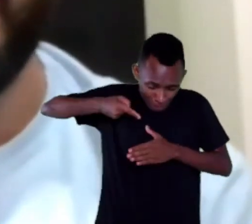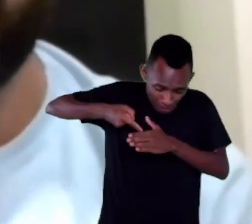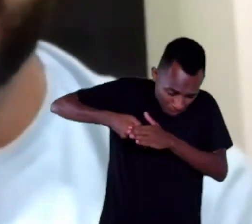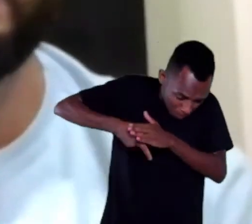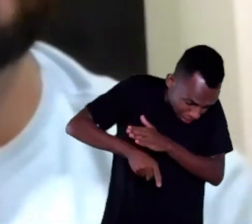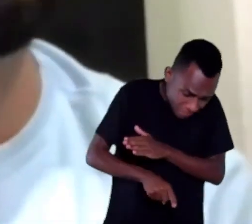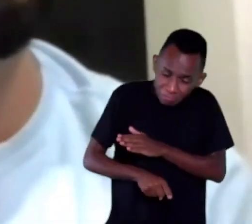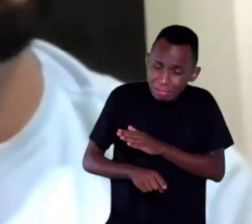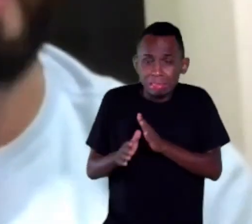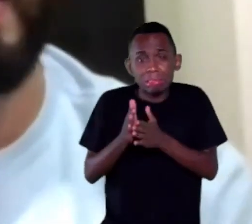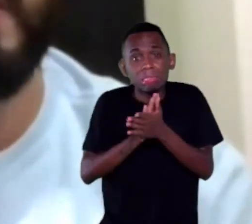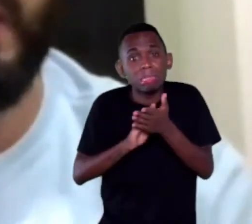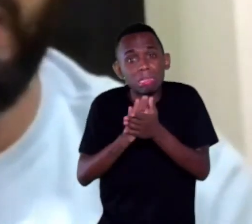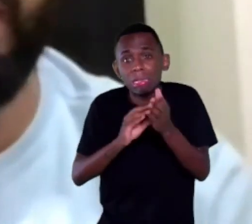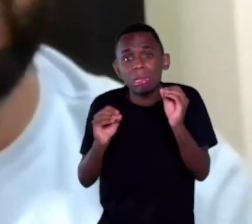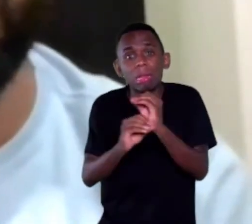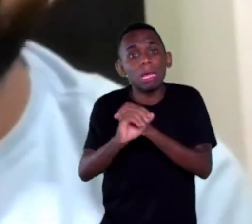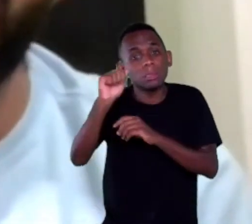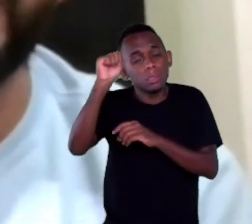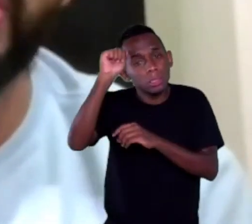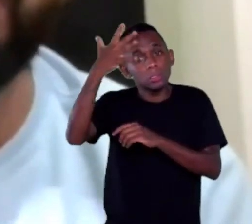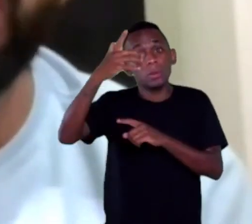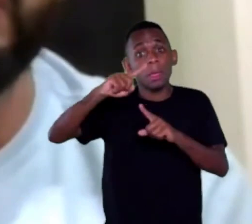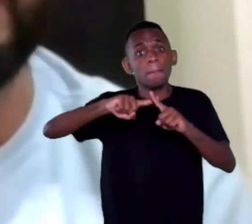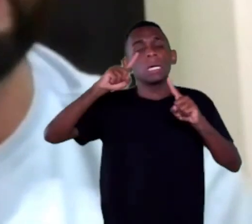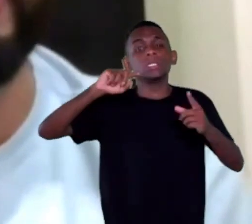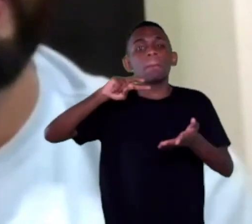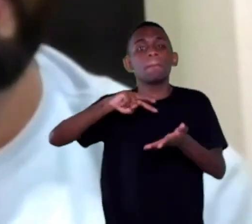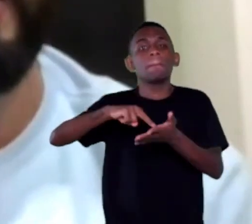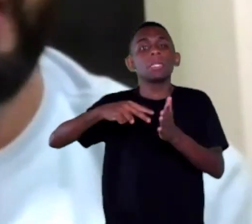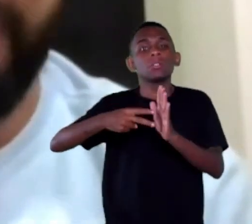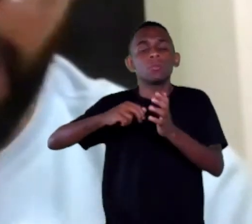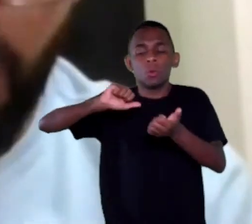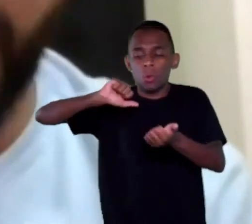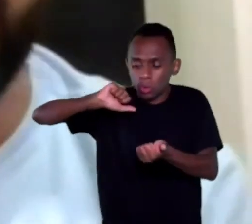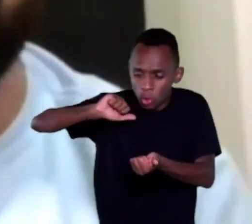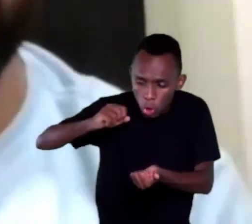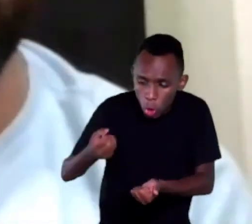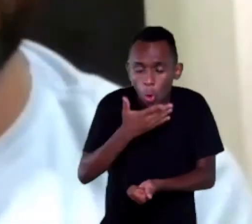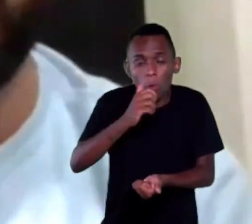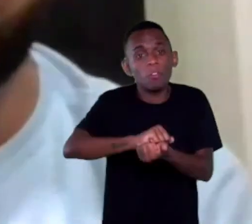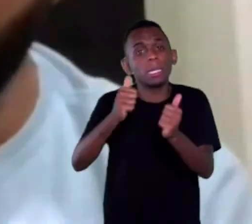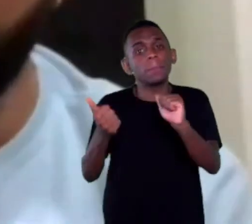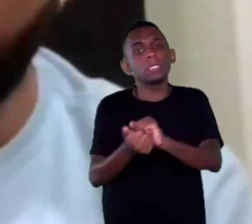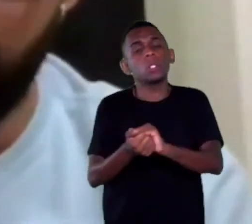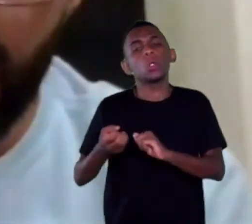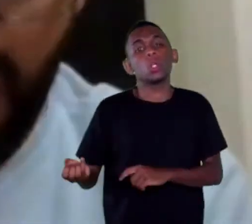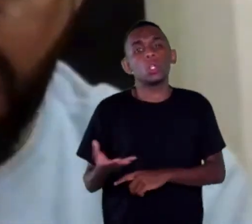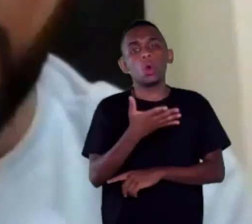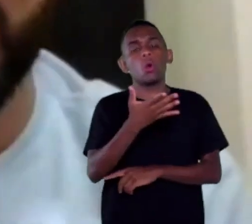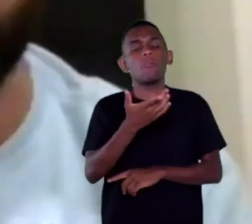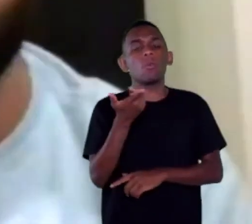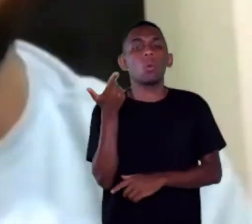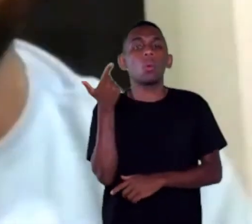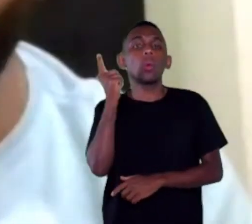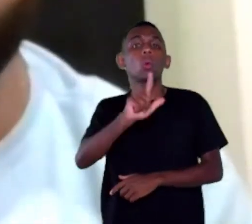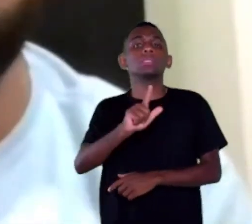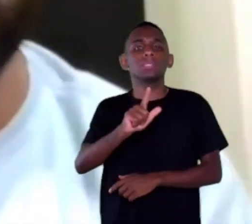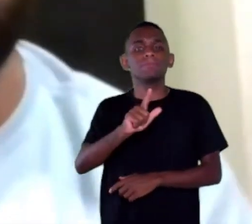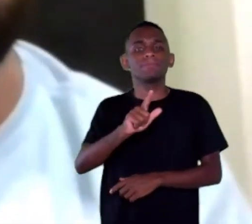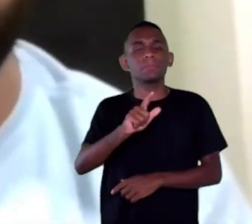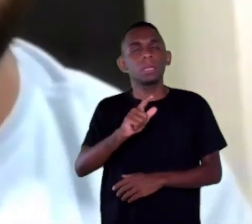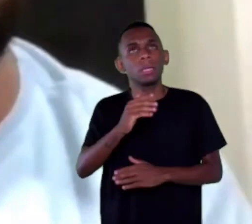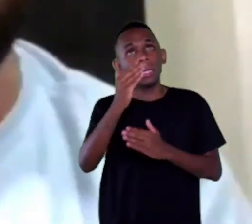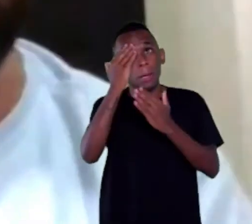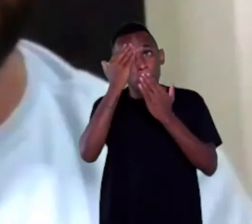resolvia, mas que assim que ressignificou, eu achei importante levar para o papel e falar só, se não fosse Deus e se não fosse